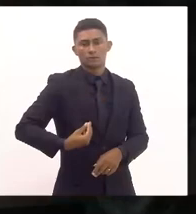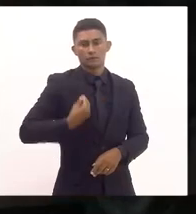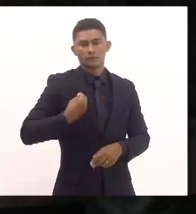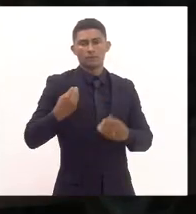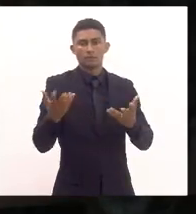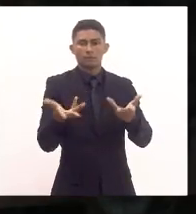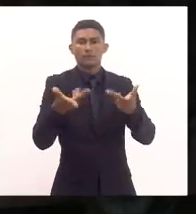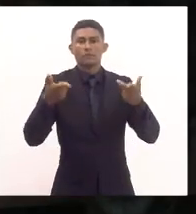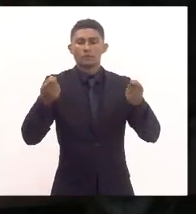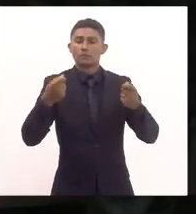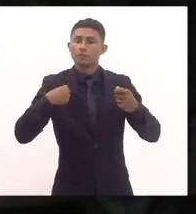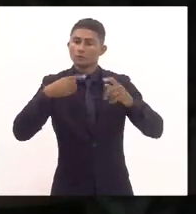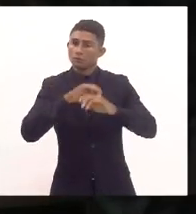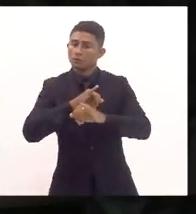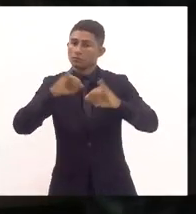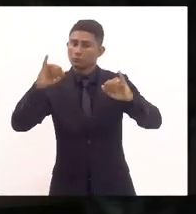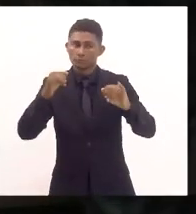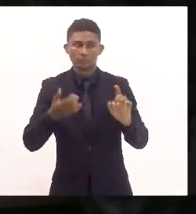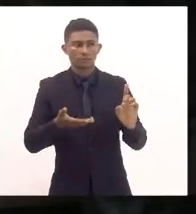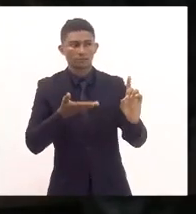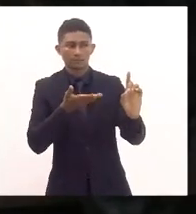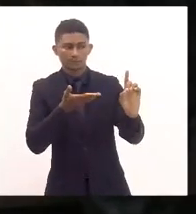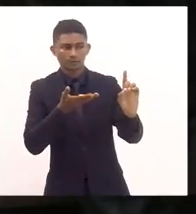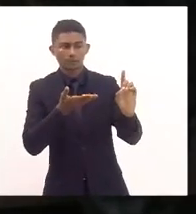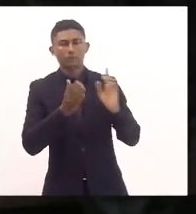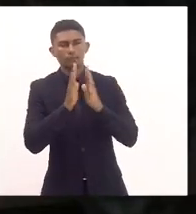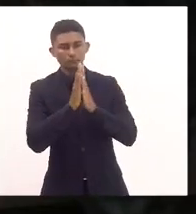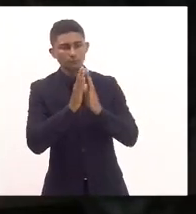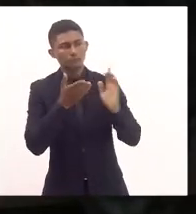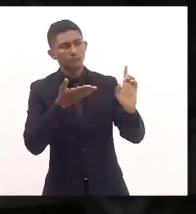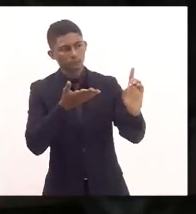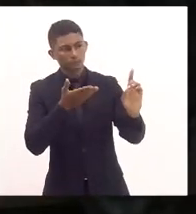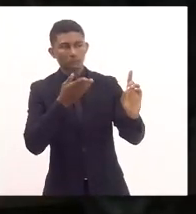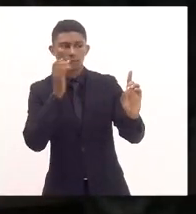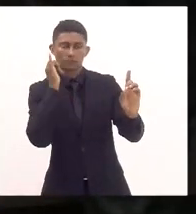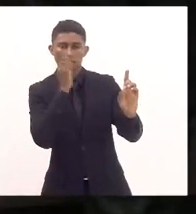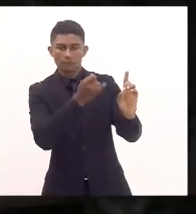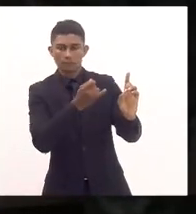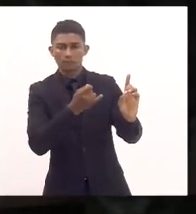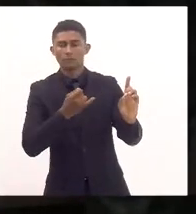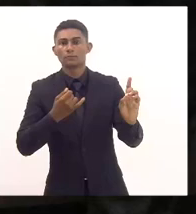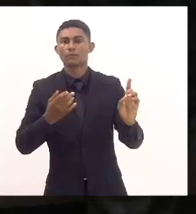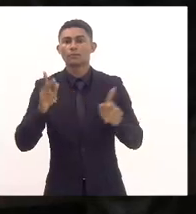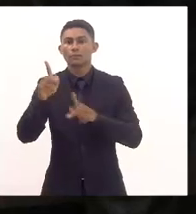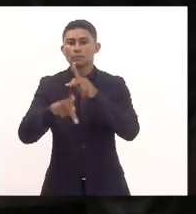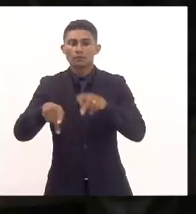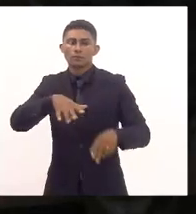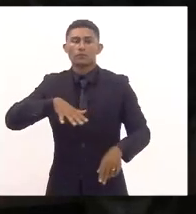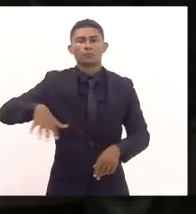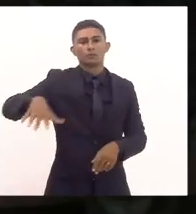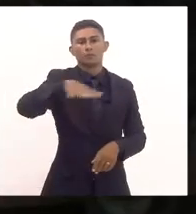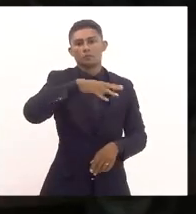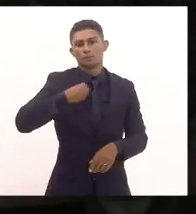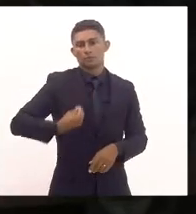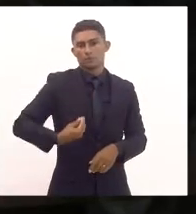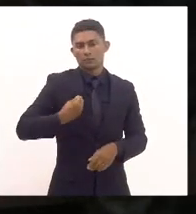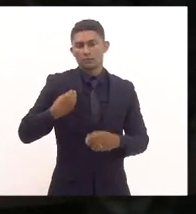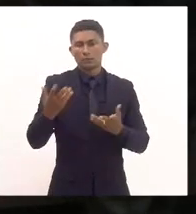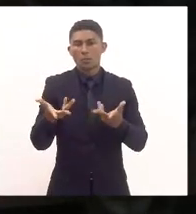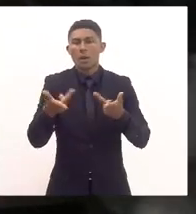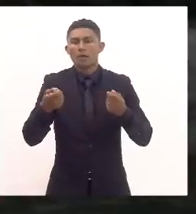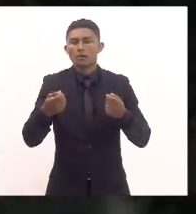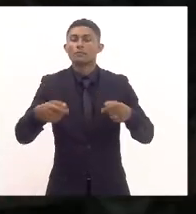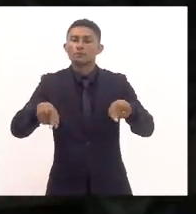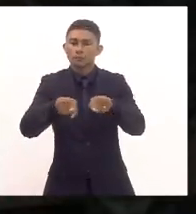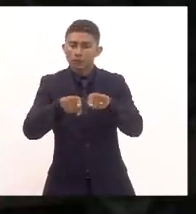eu pessoa atenção aqui do candidato por favor a qualidade de vida da nossa população também